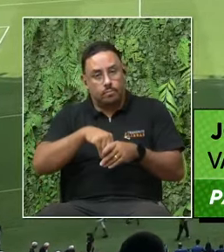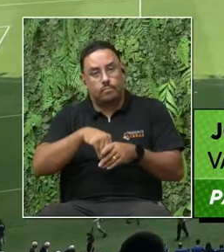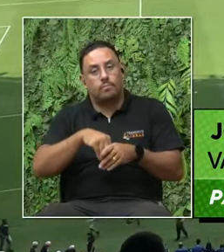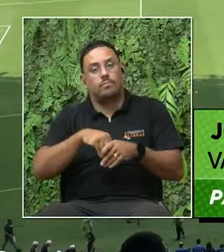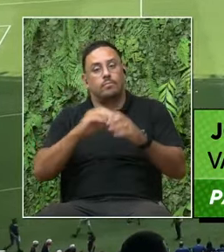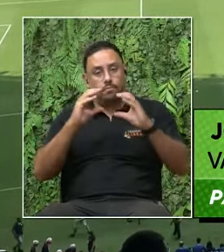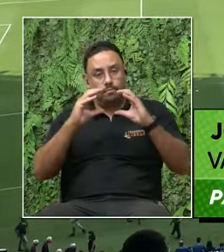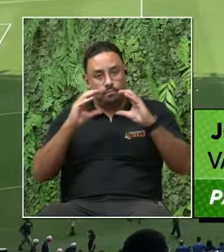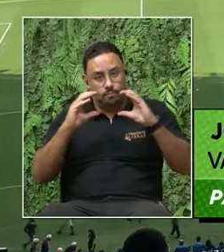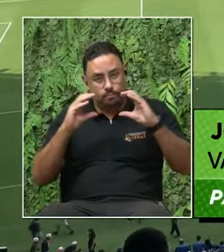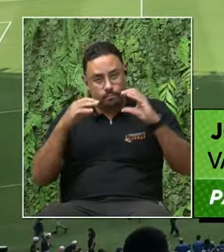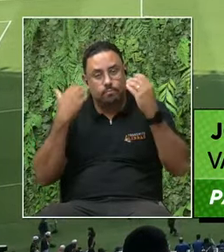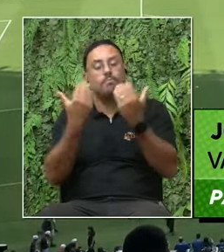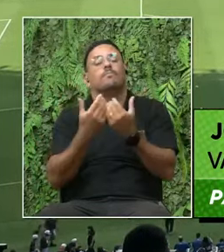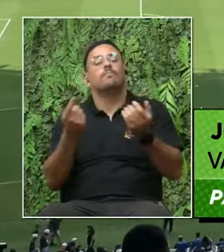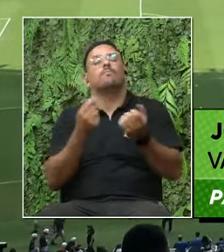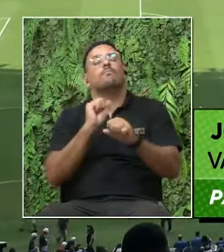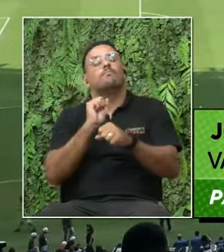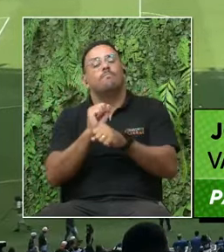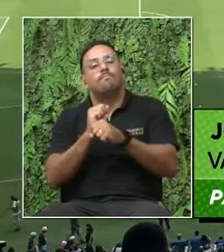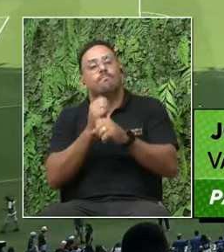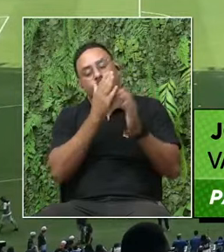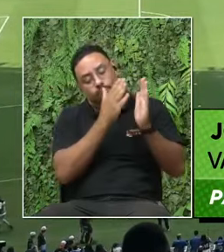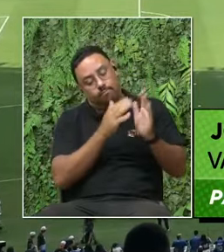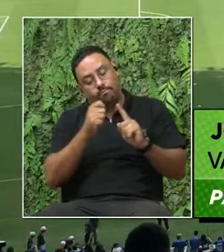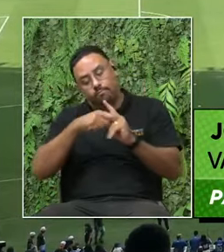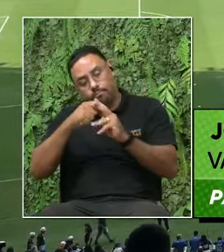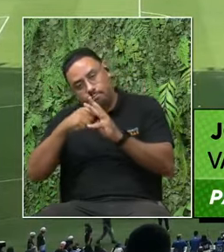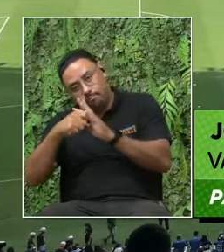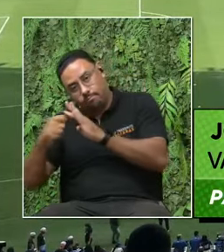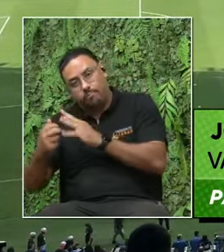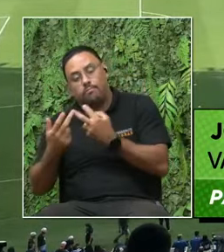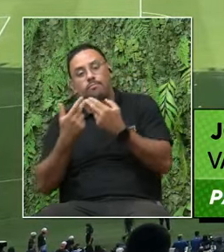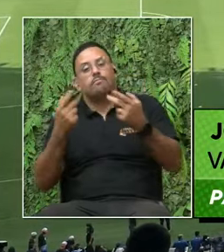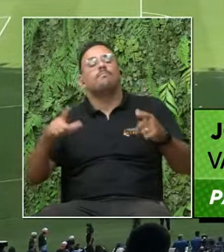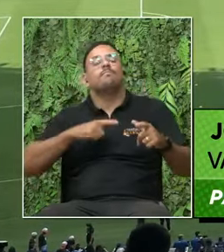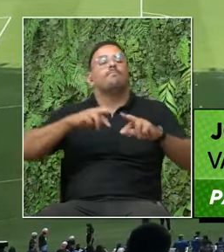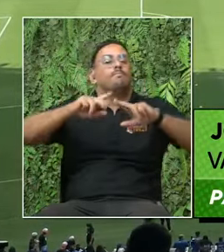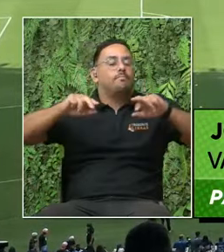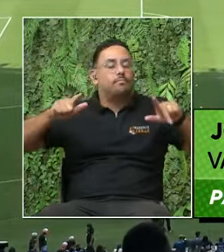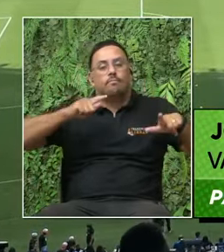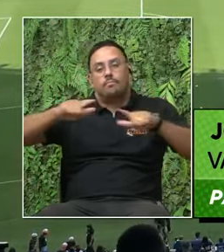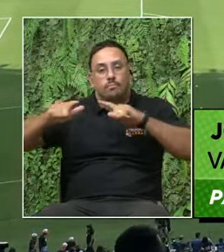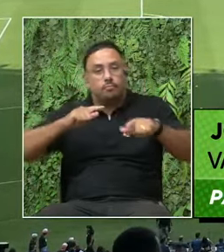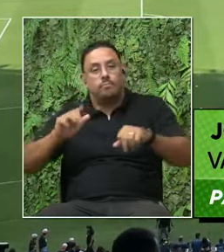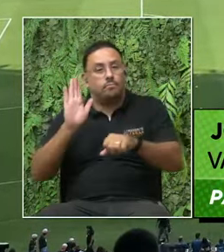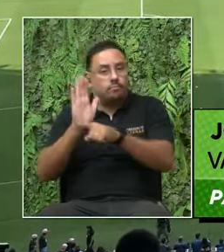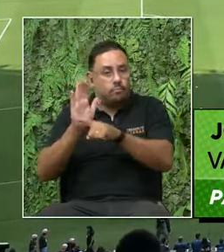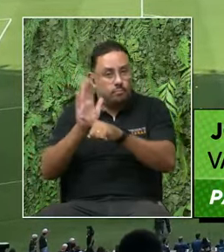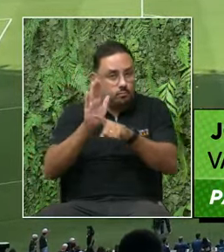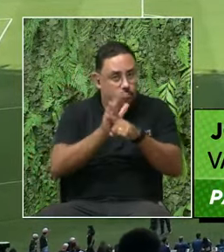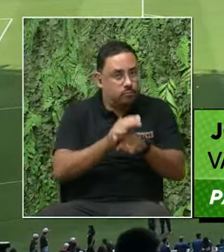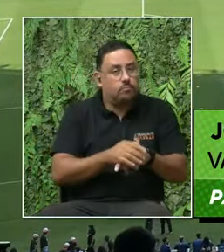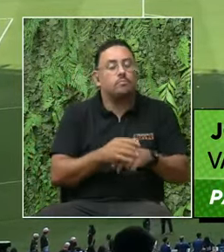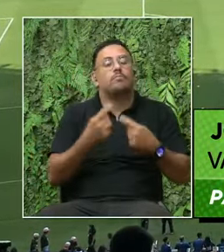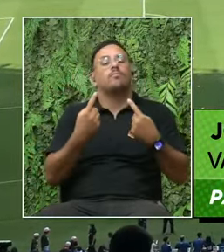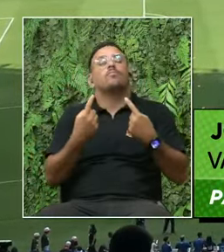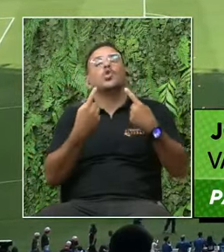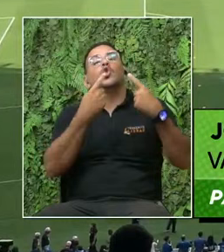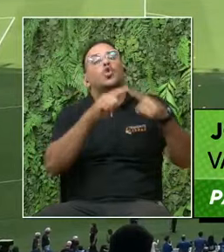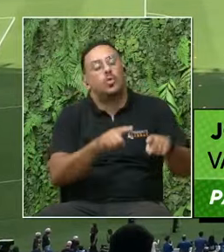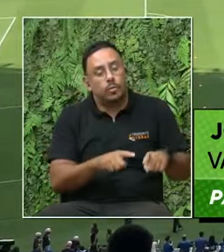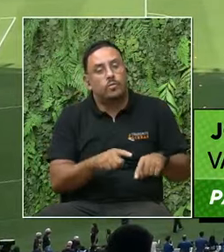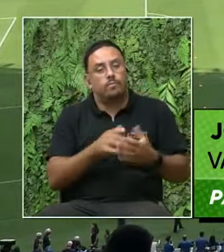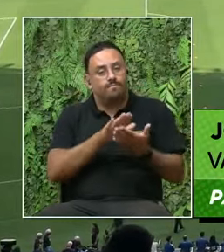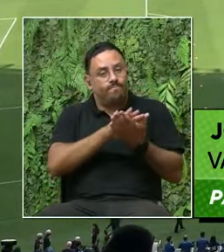e esperamos no decorrer do ano termos diversas ações educativas de enfrentamento